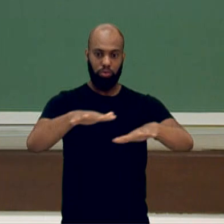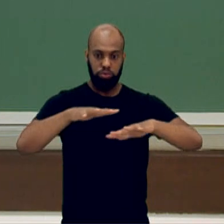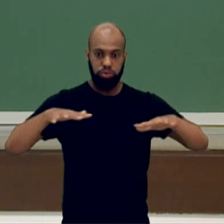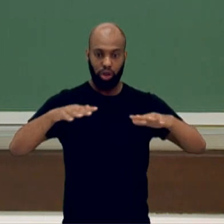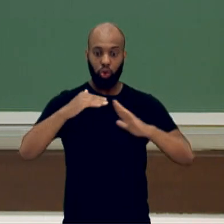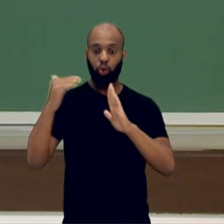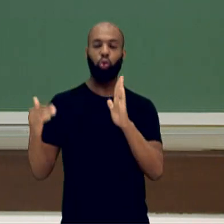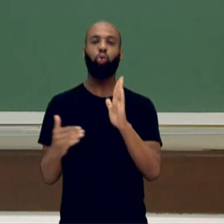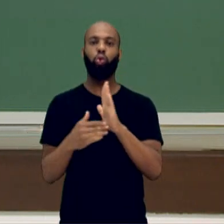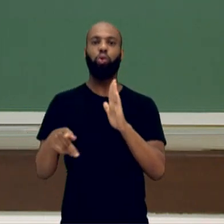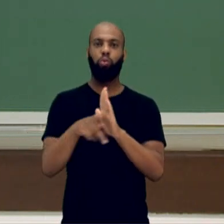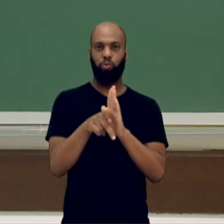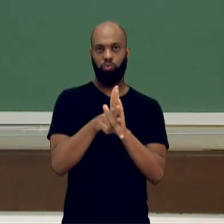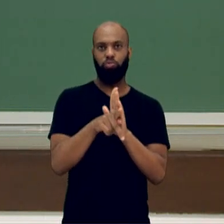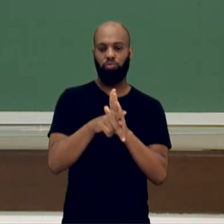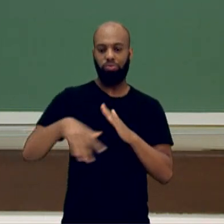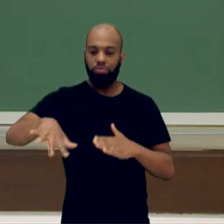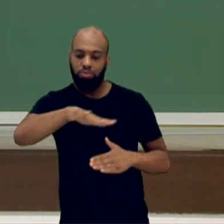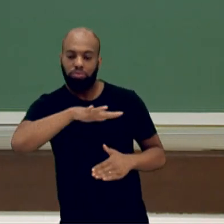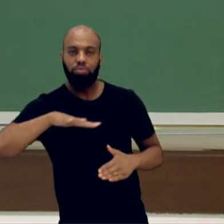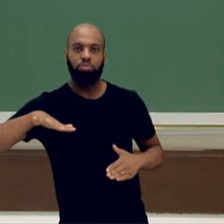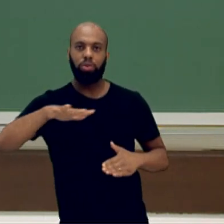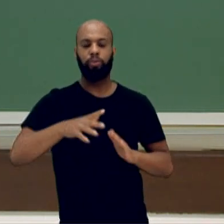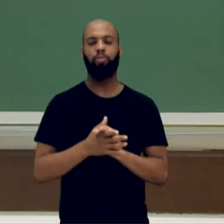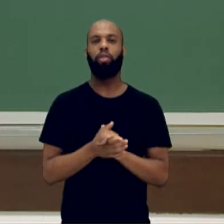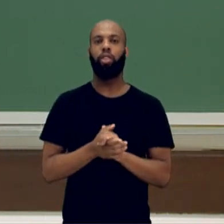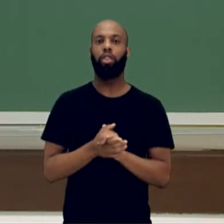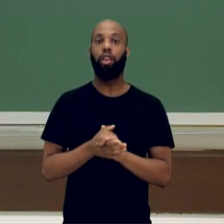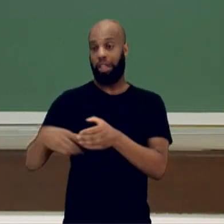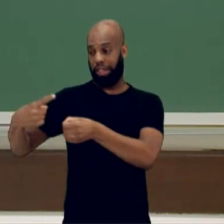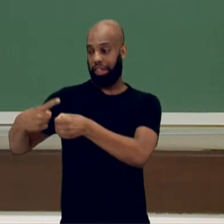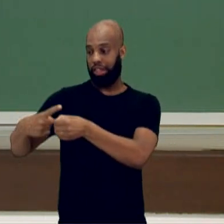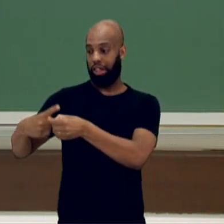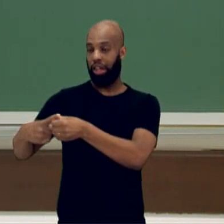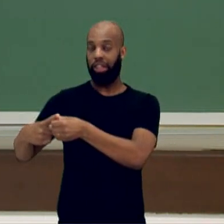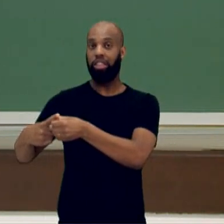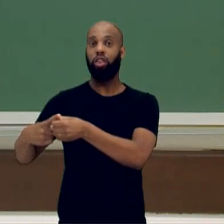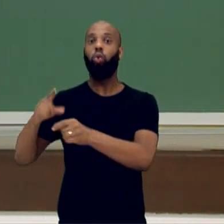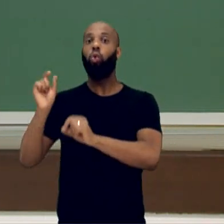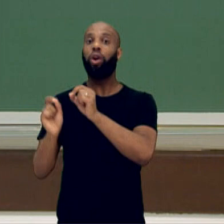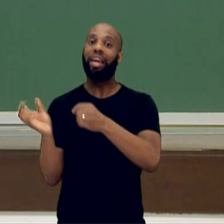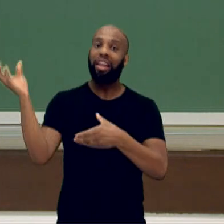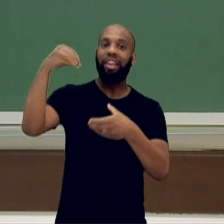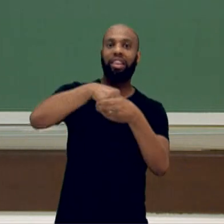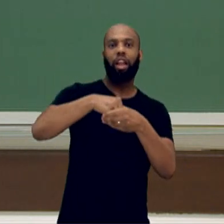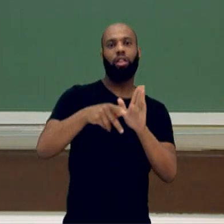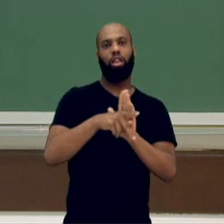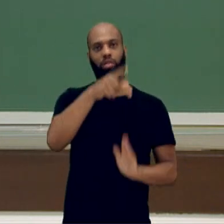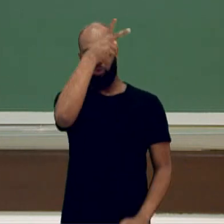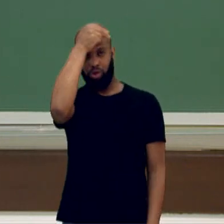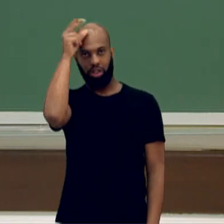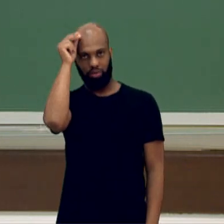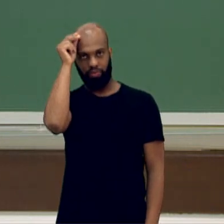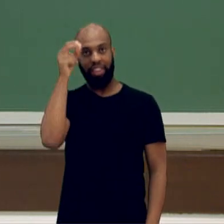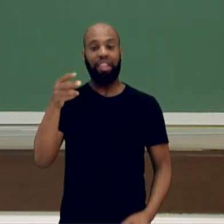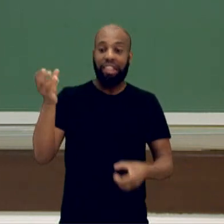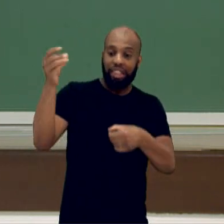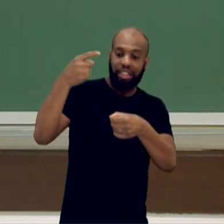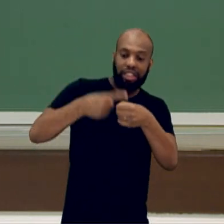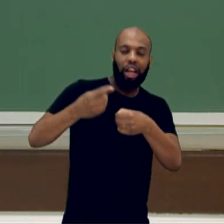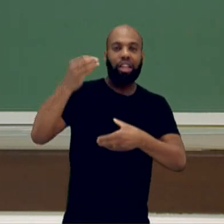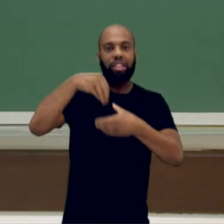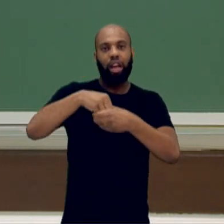total daquela porção, daquela parte. E a cidade está contida no município, então ela está dentro do